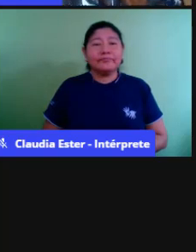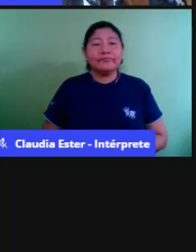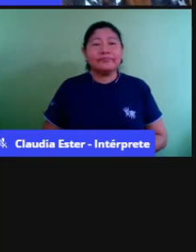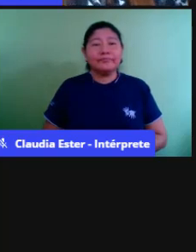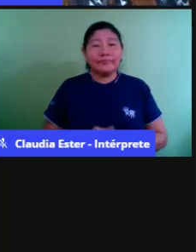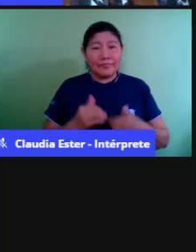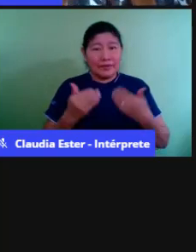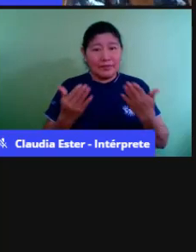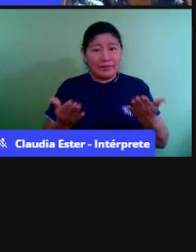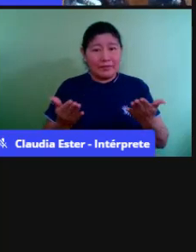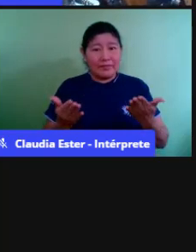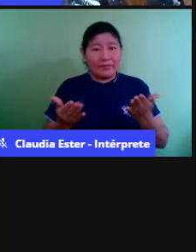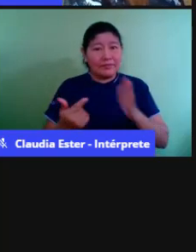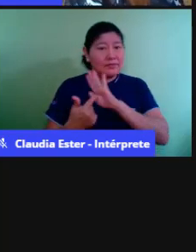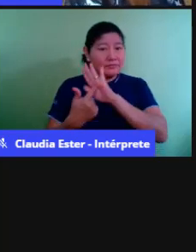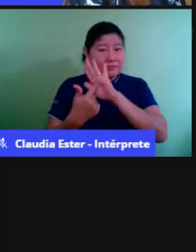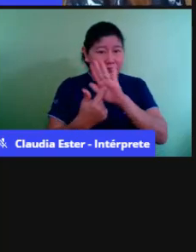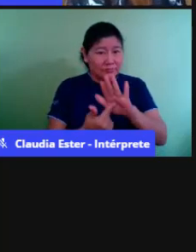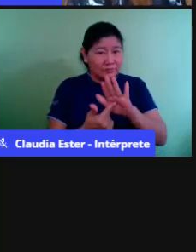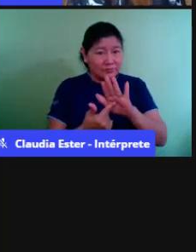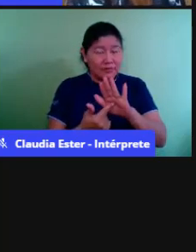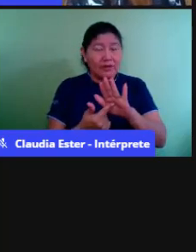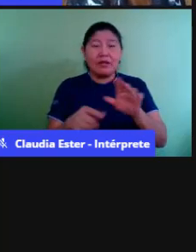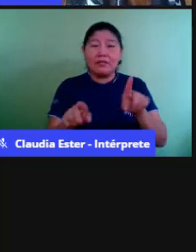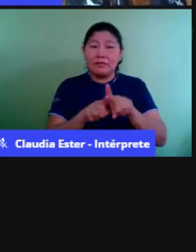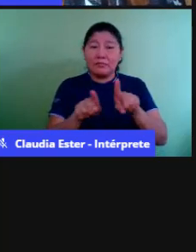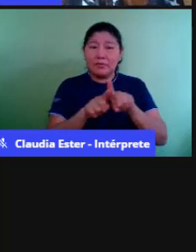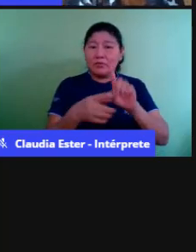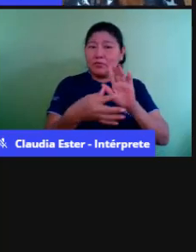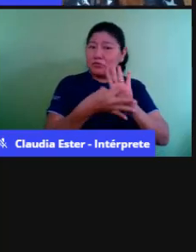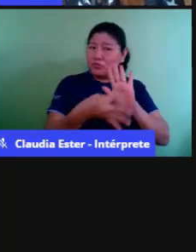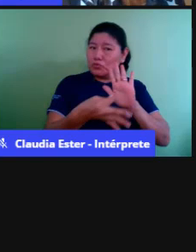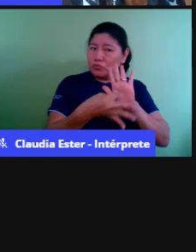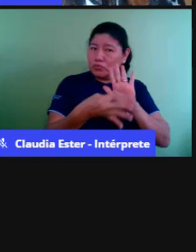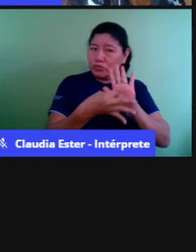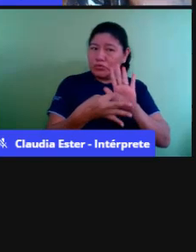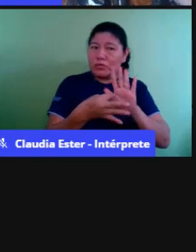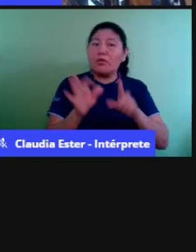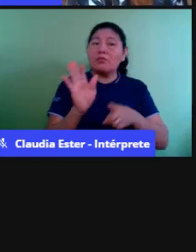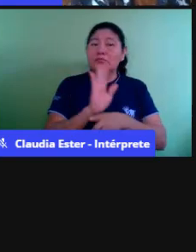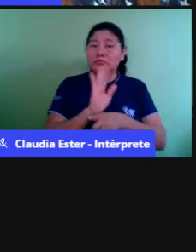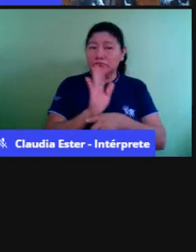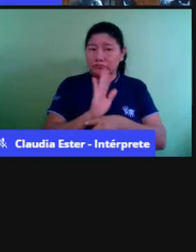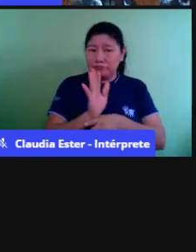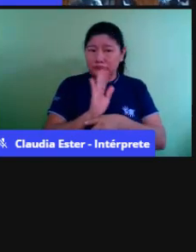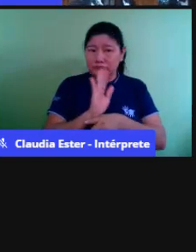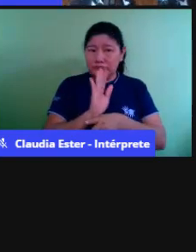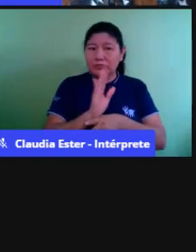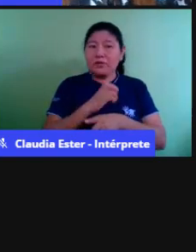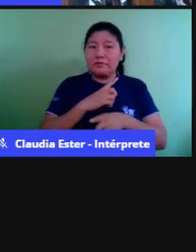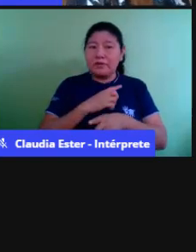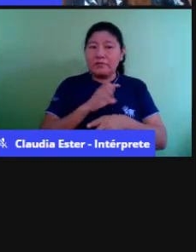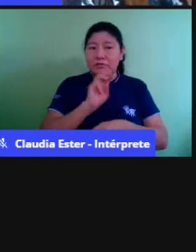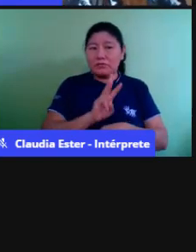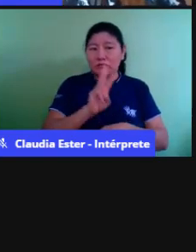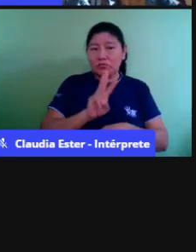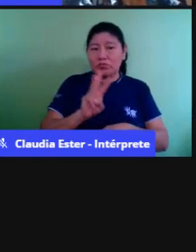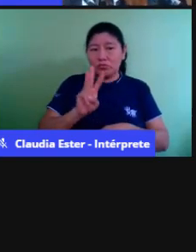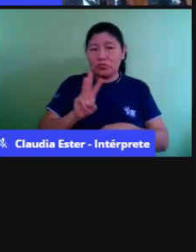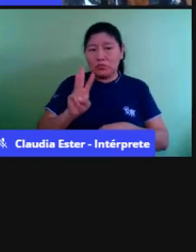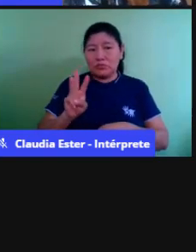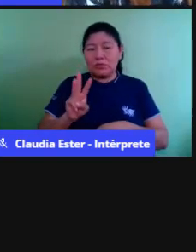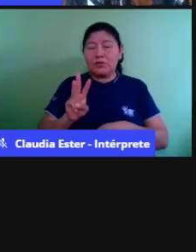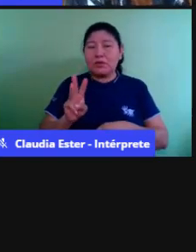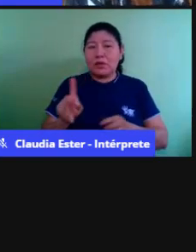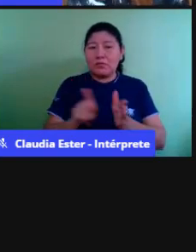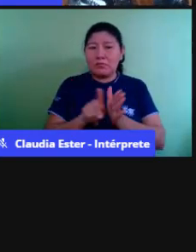Então, aqui nós vamos deixar como sugestão para você um vídeo, né? Esse link vai estar disponível para vocês quando vocês acessarem